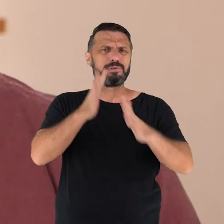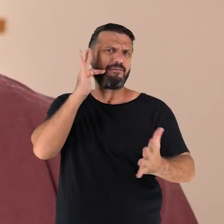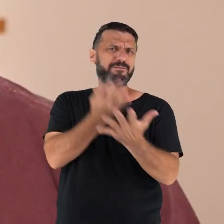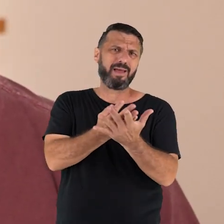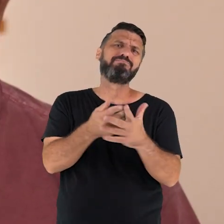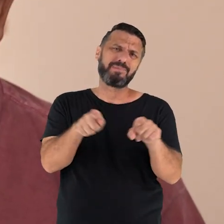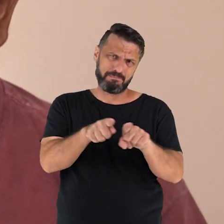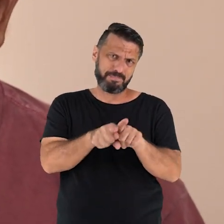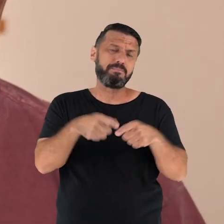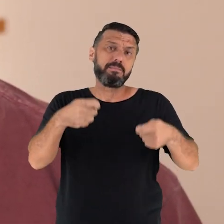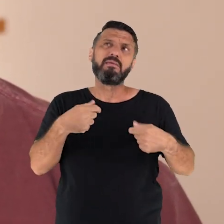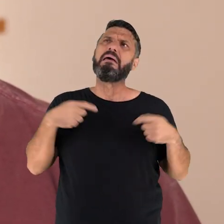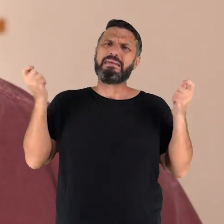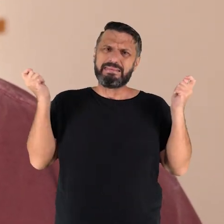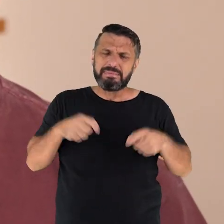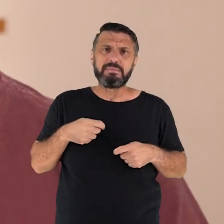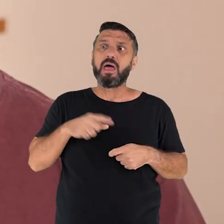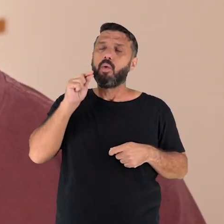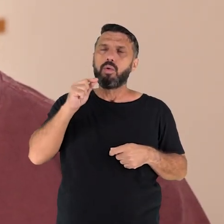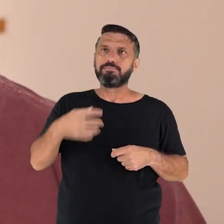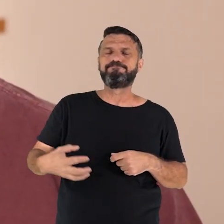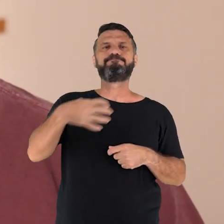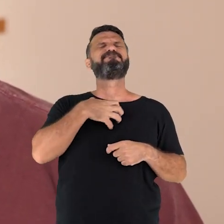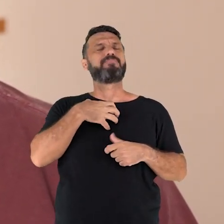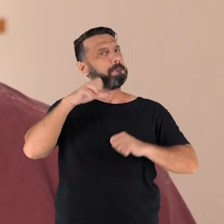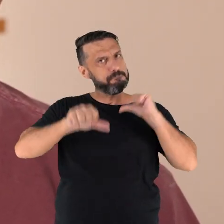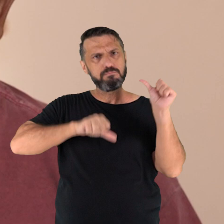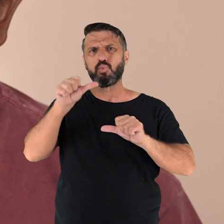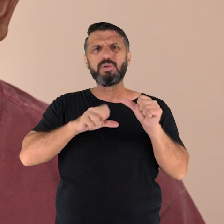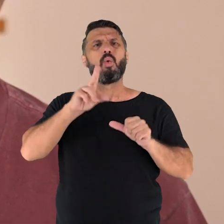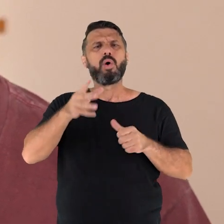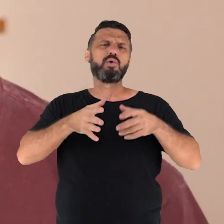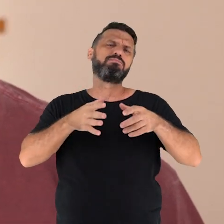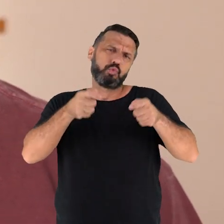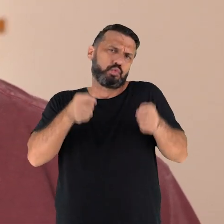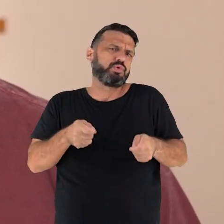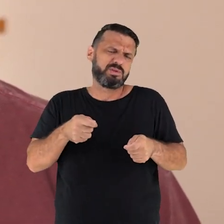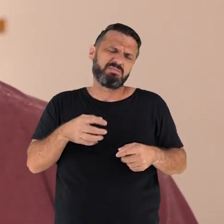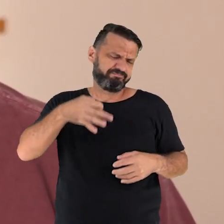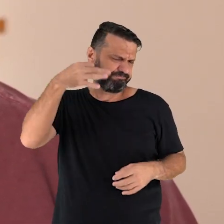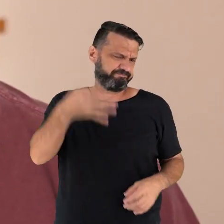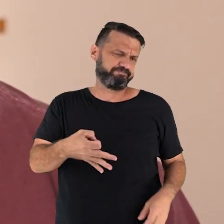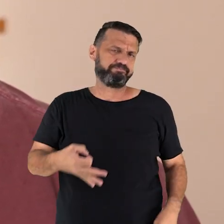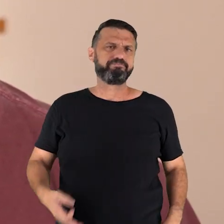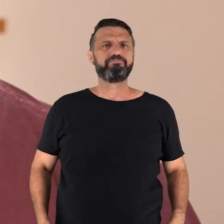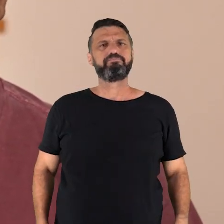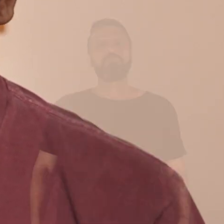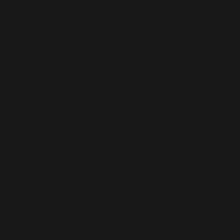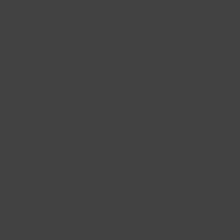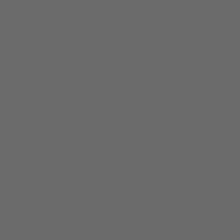revolucionário da fé também, que é capaz de encantar e mudar muita coisa em prol da justiça, sem dúvida alguma.